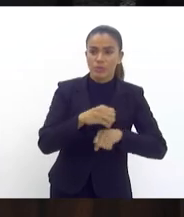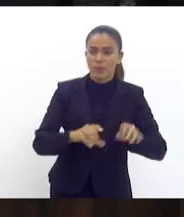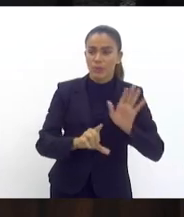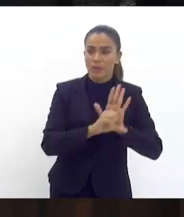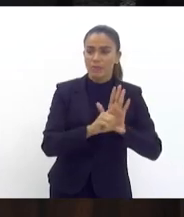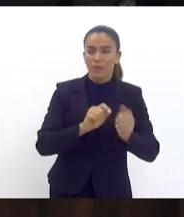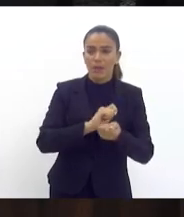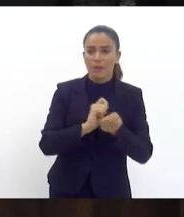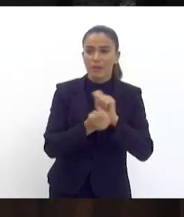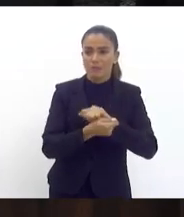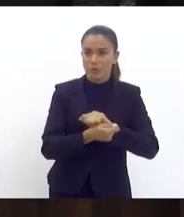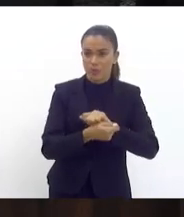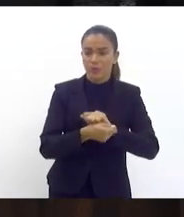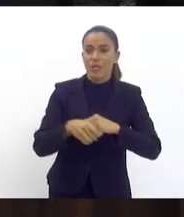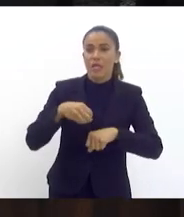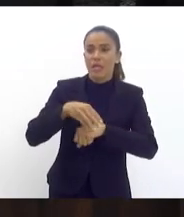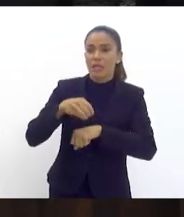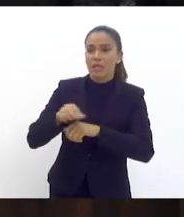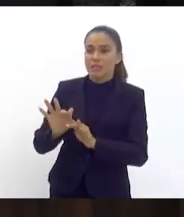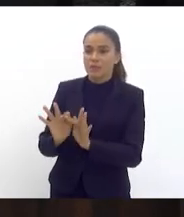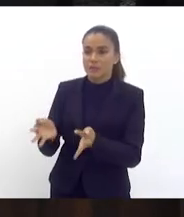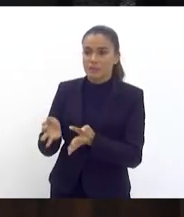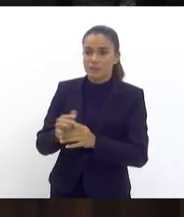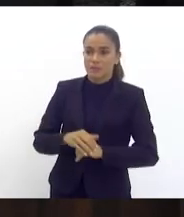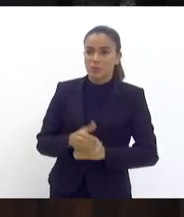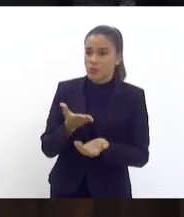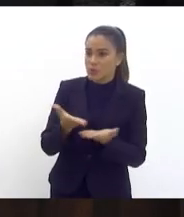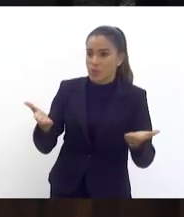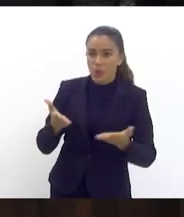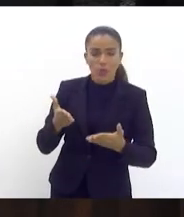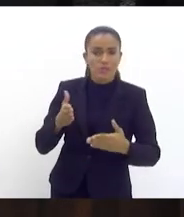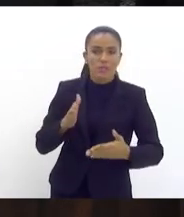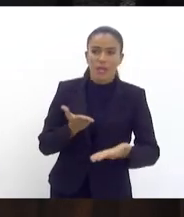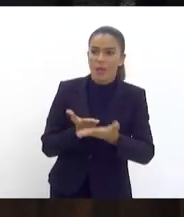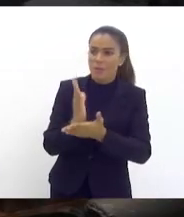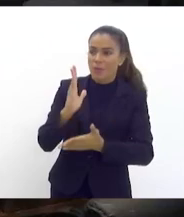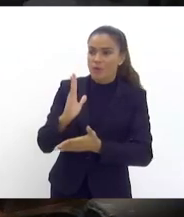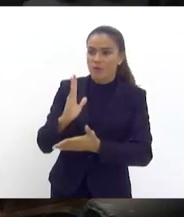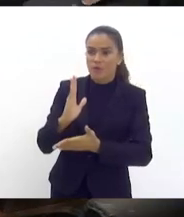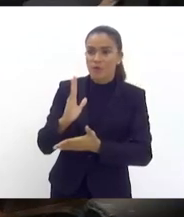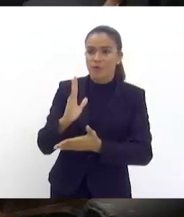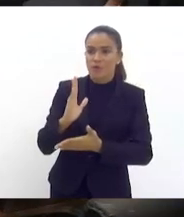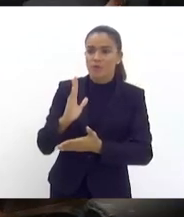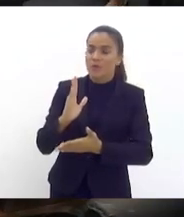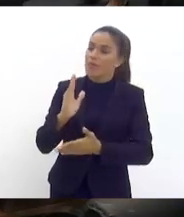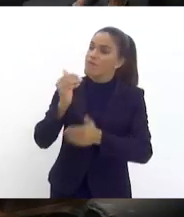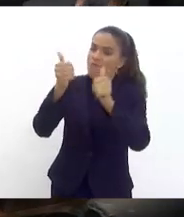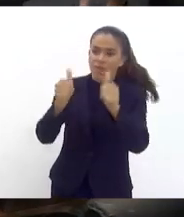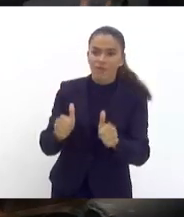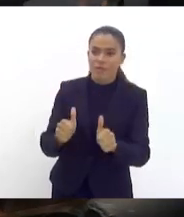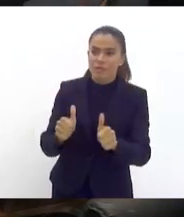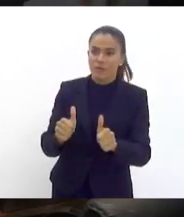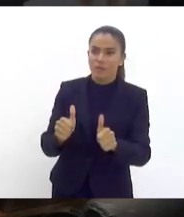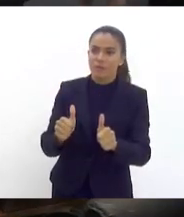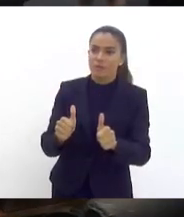pela transformação em indicação simples. Senhores que aprovam... Verificação, verificação.